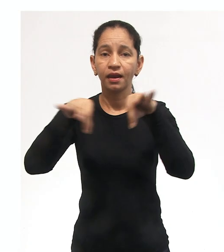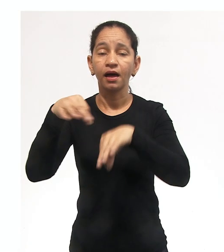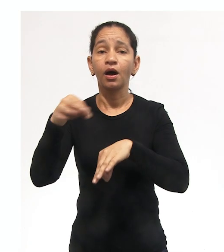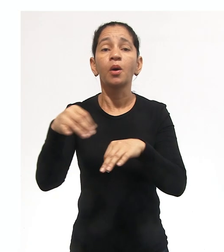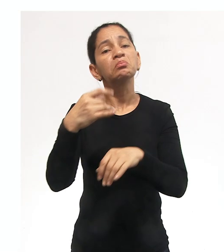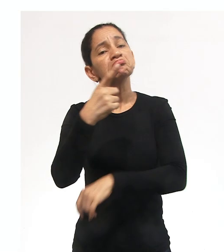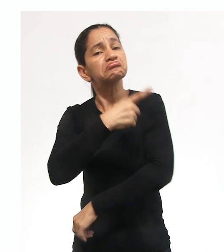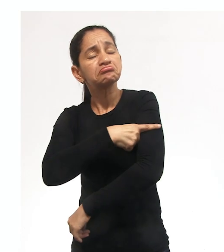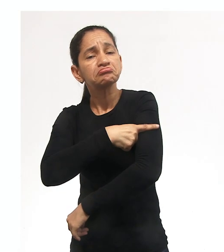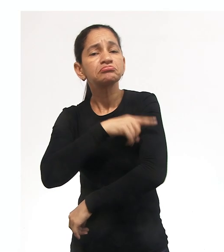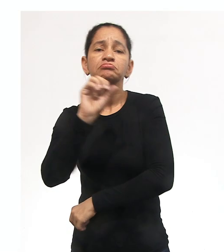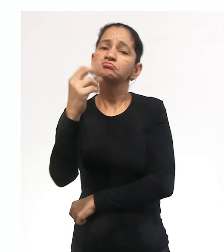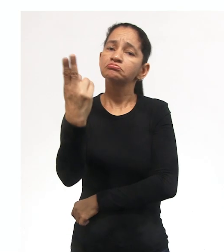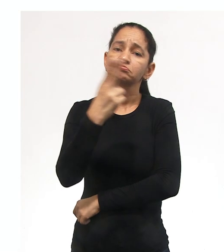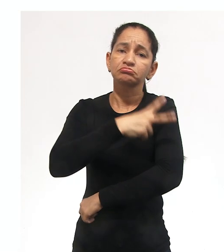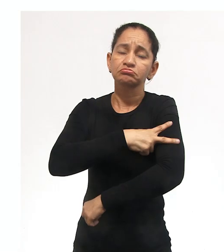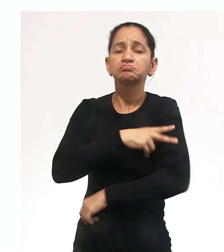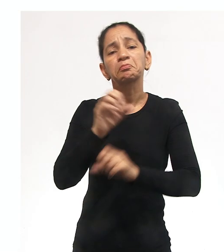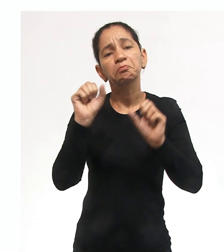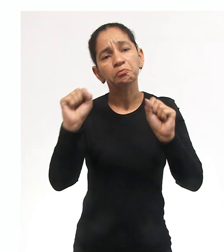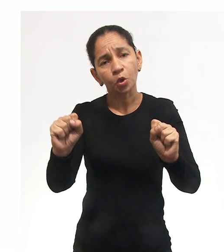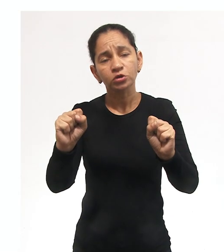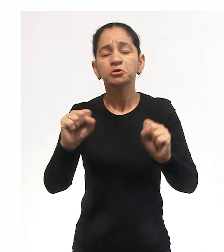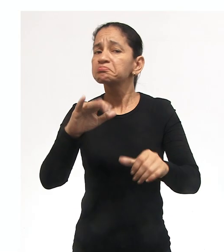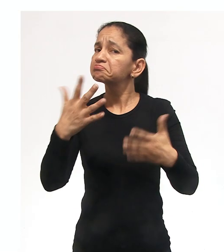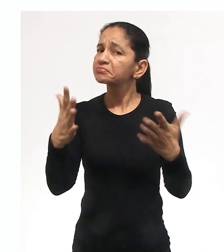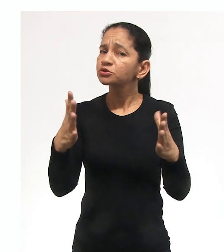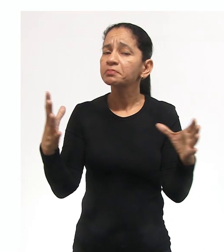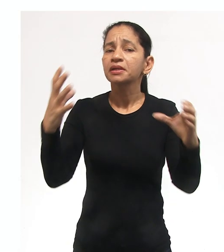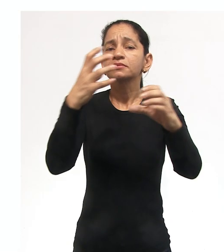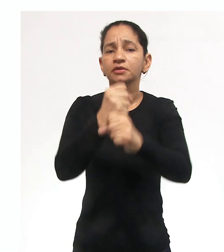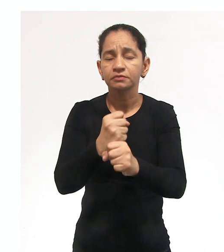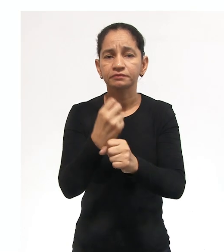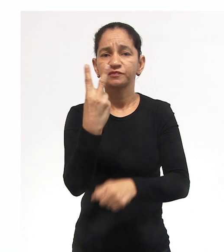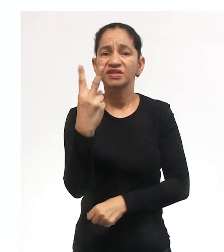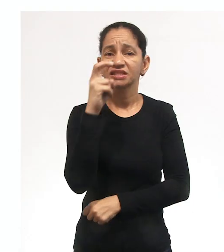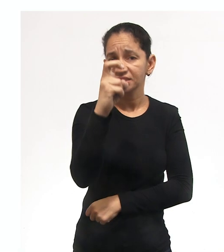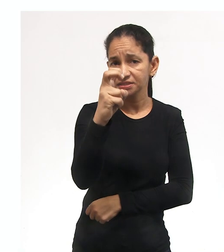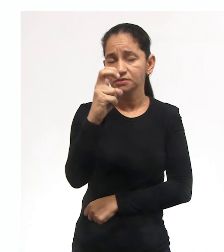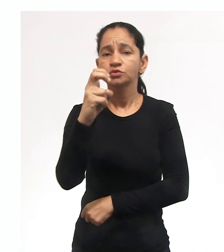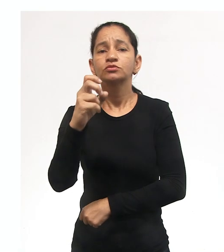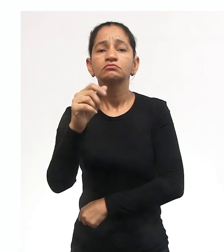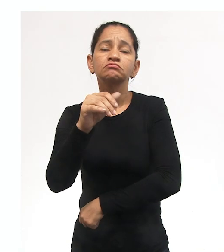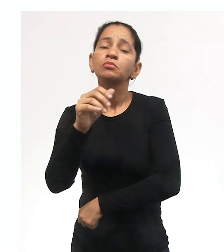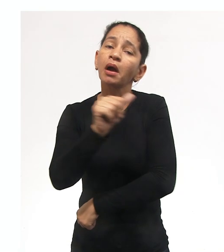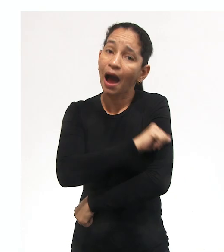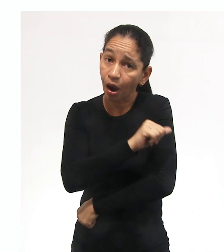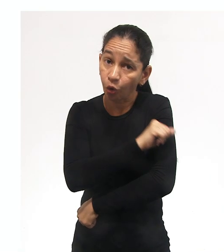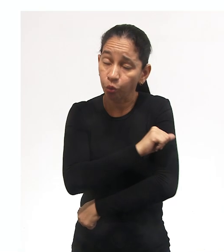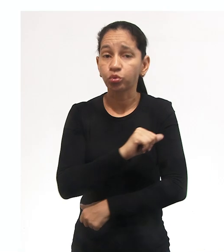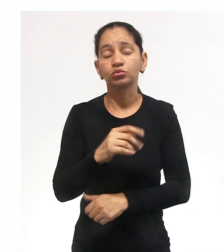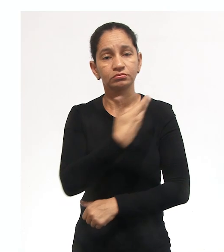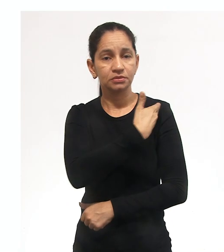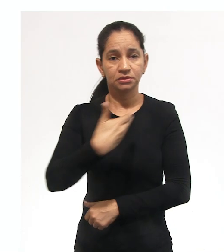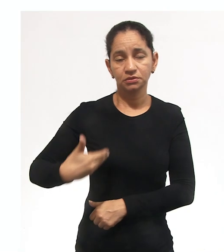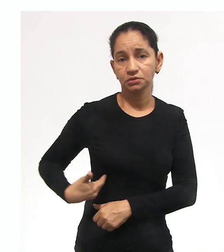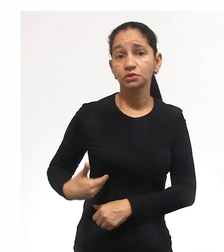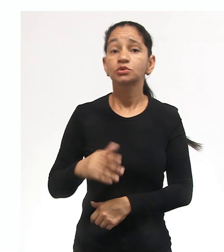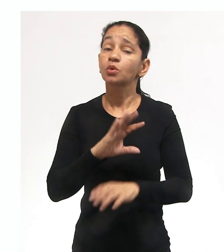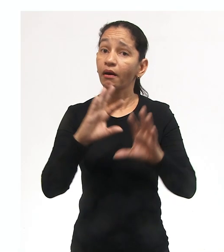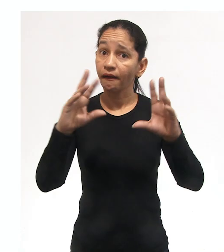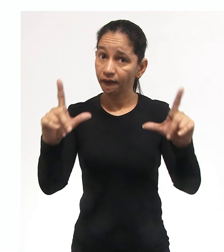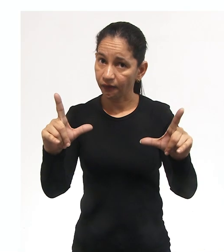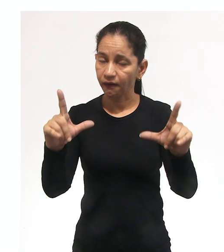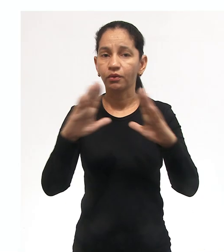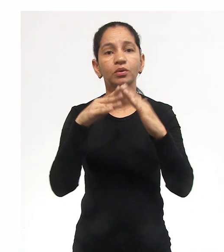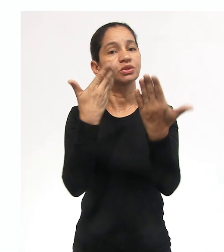de primeiro ou segundo ano, com aproximadamente 25 alunos, de uma escola pública localizada na